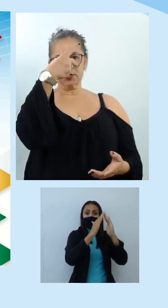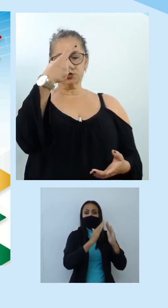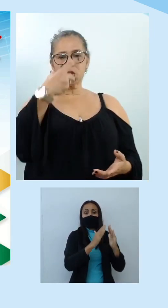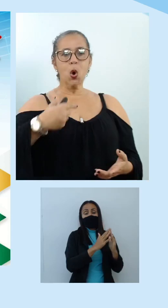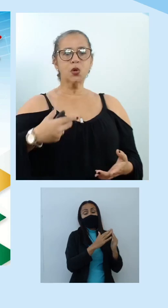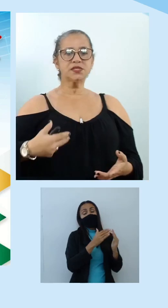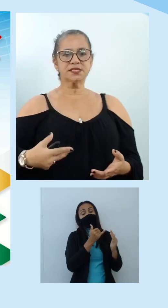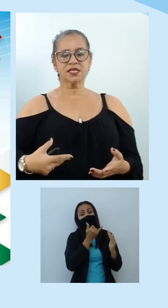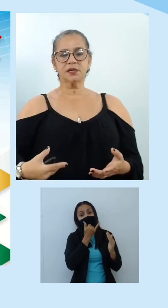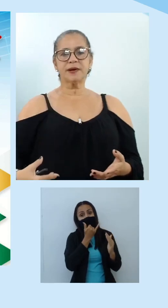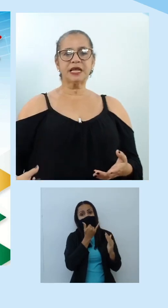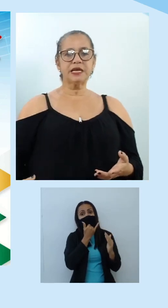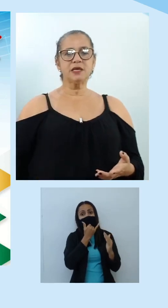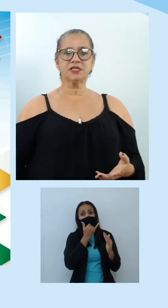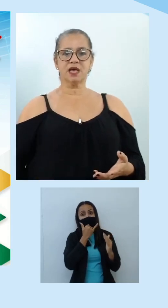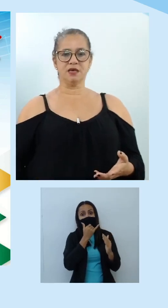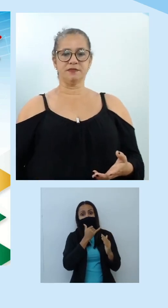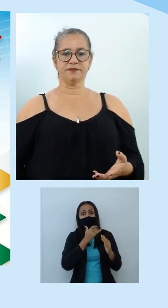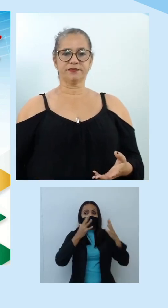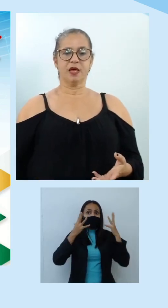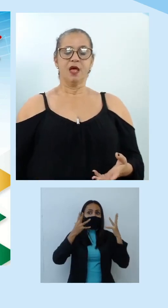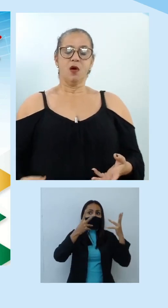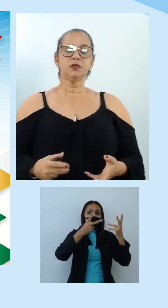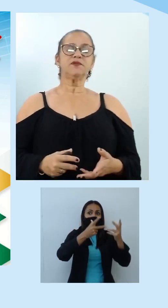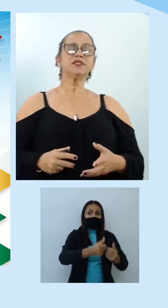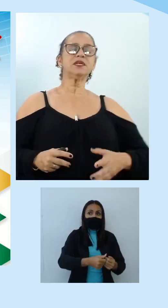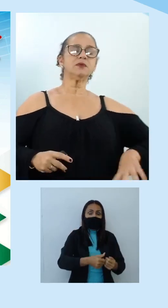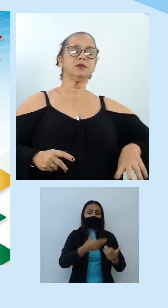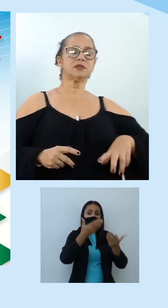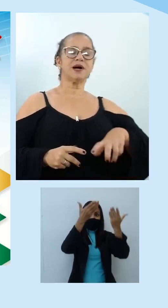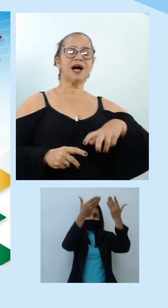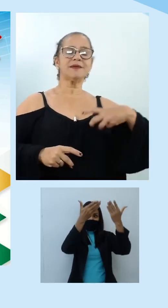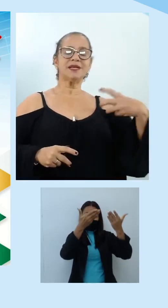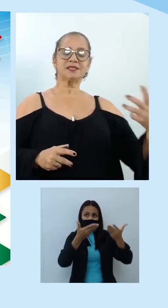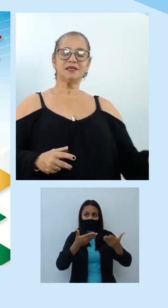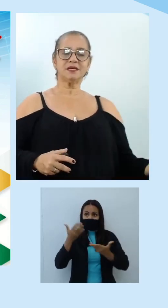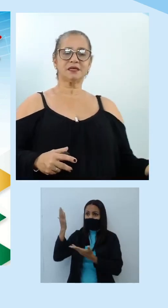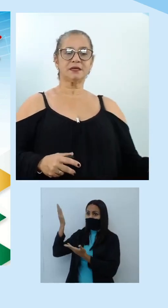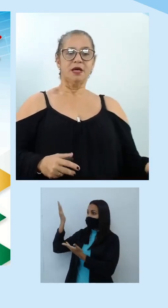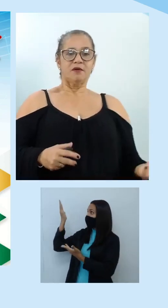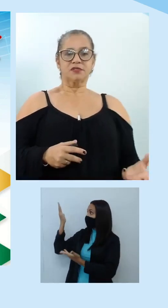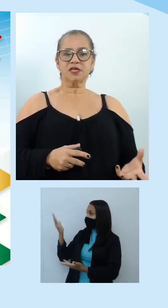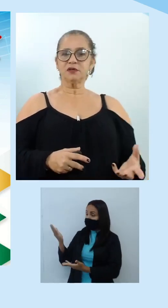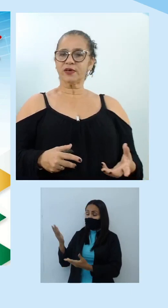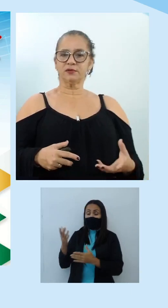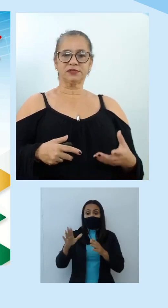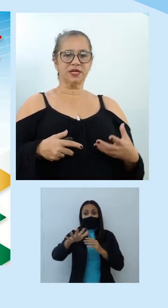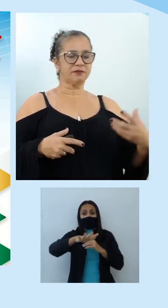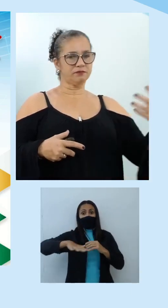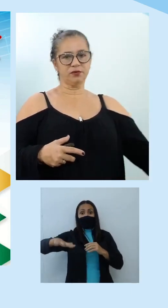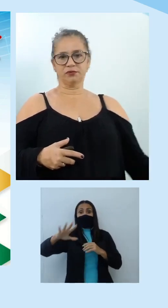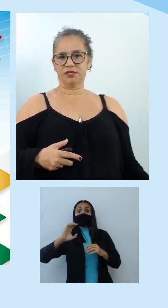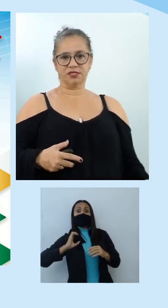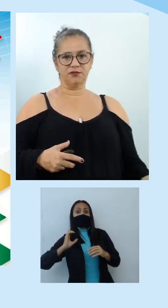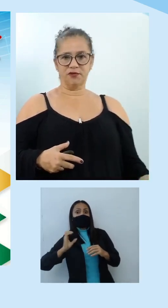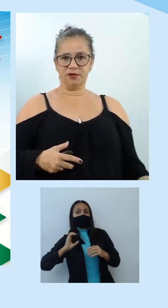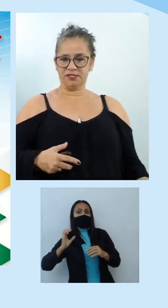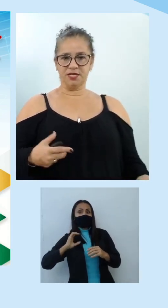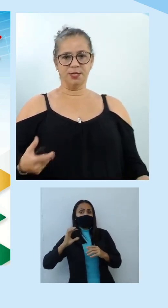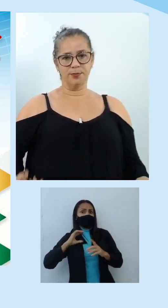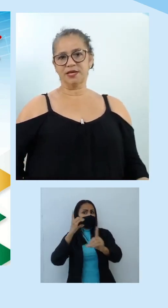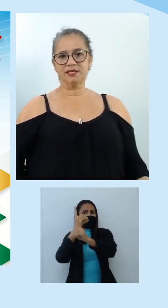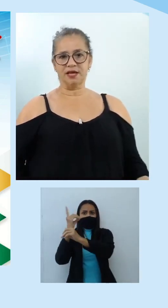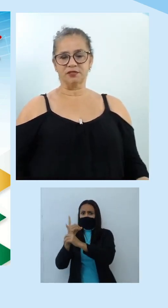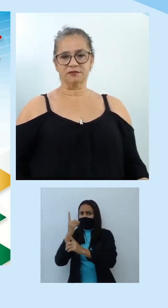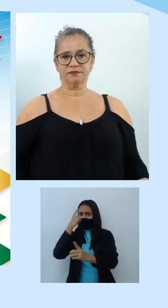infelizmente vem todos esses que estão amarelinhos aí. Onde você encontra uma área mais rica, você não vai encontrar muito índice de violência